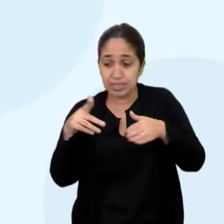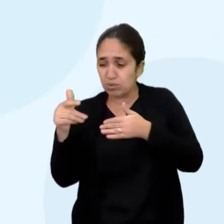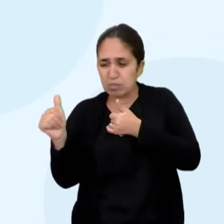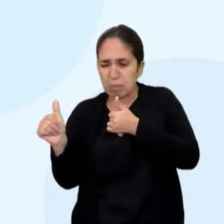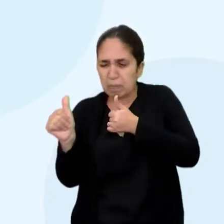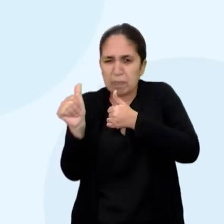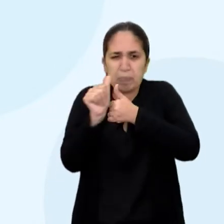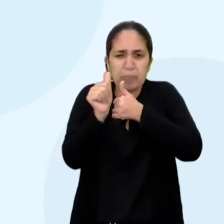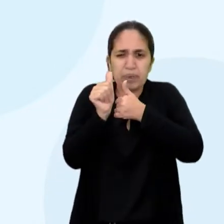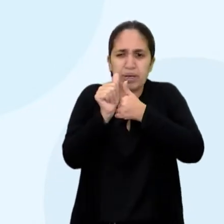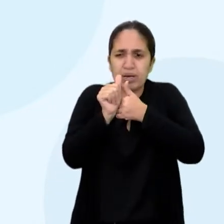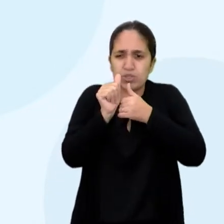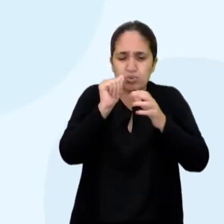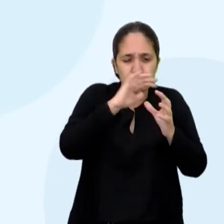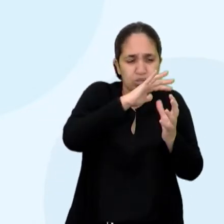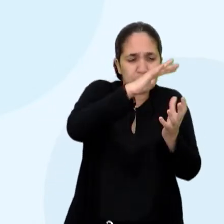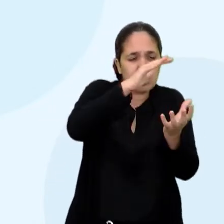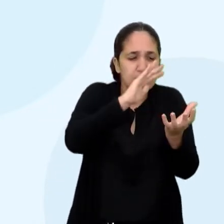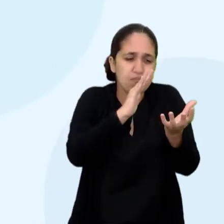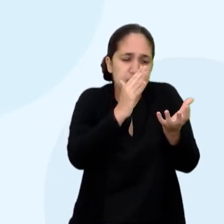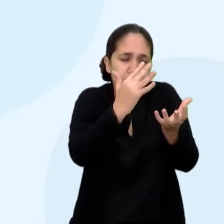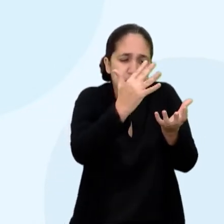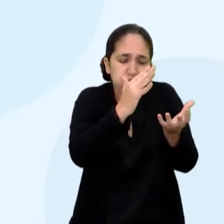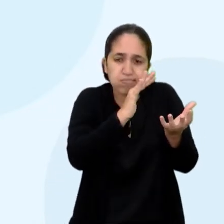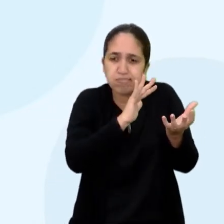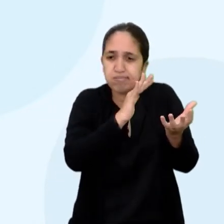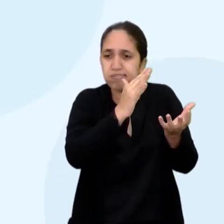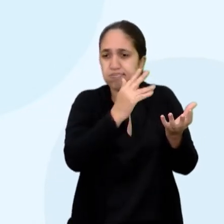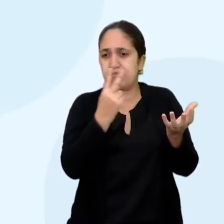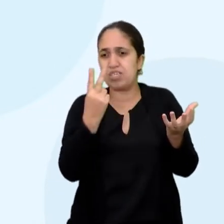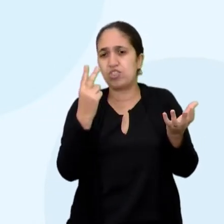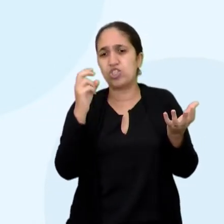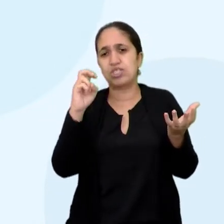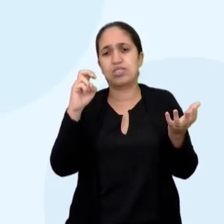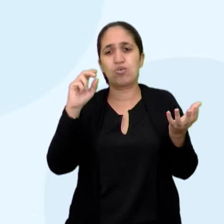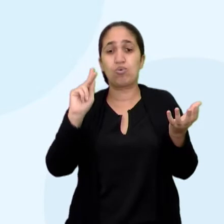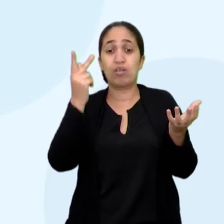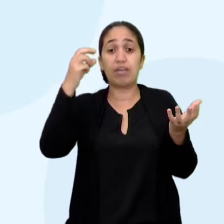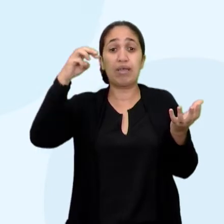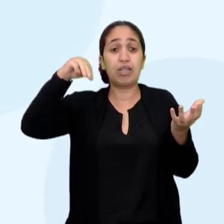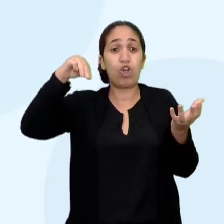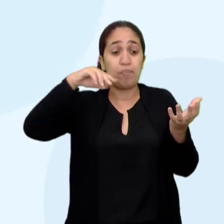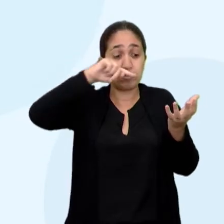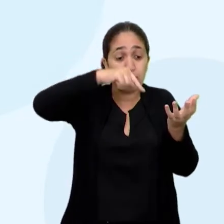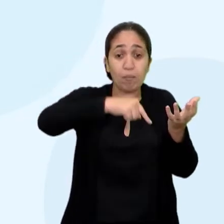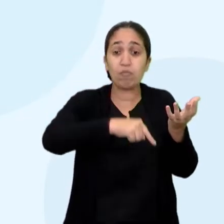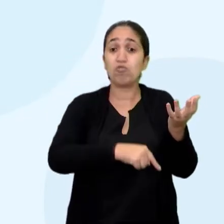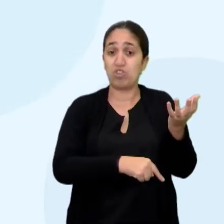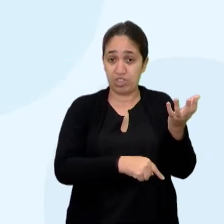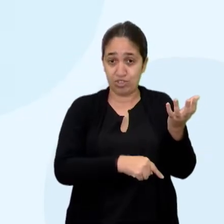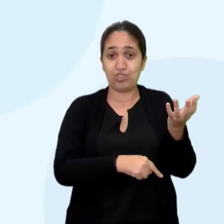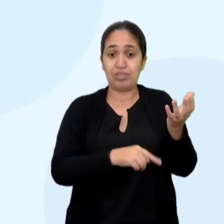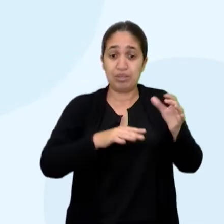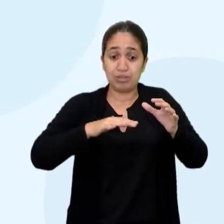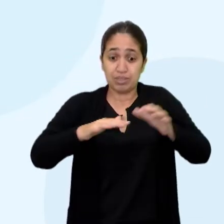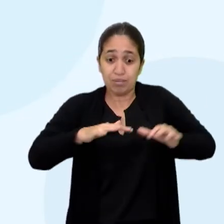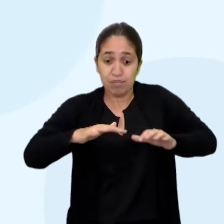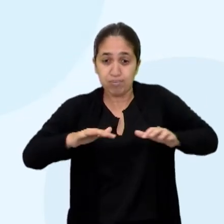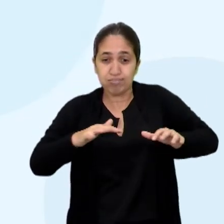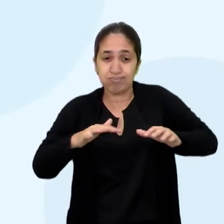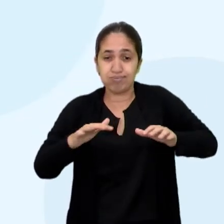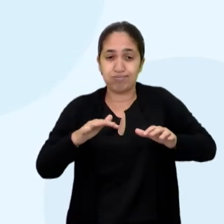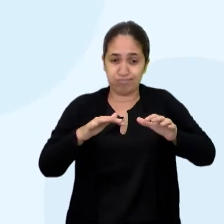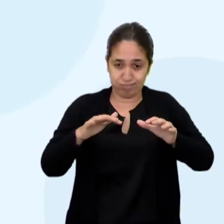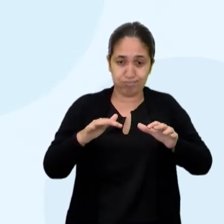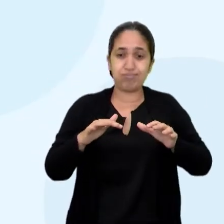aí da superfície terrestre, em torno aí de 25 quilômetros de profundidade. Por isso que o tremor aí ocasionou aí grandes ondas